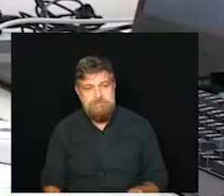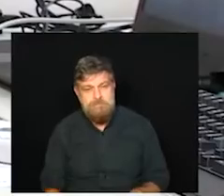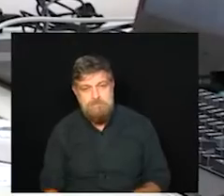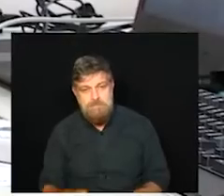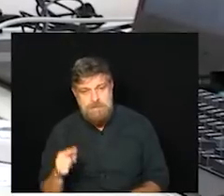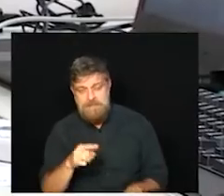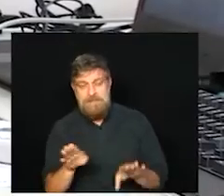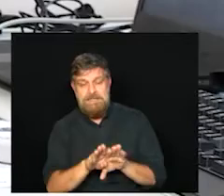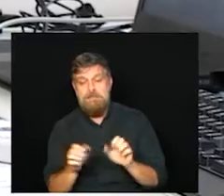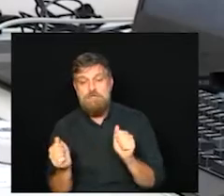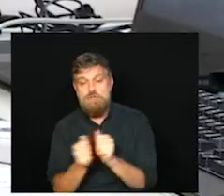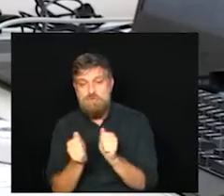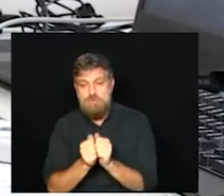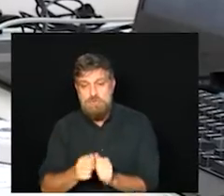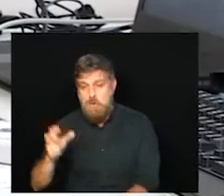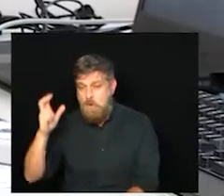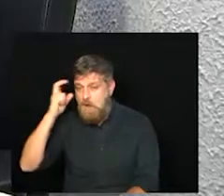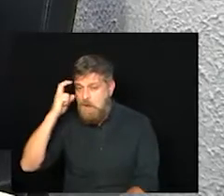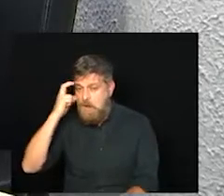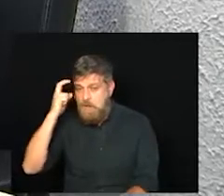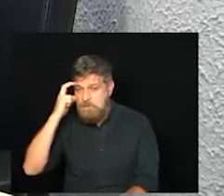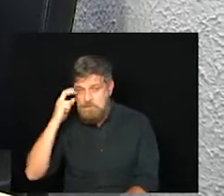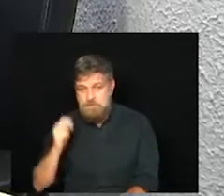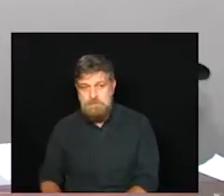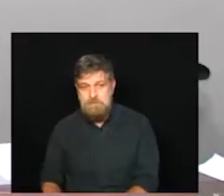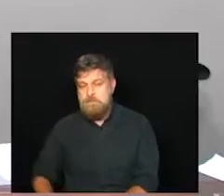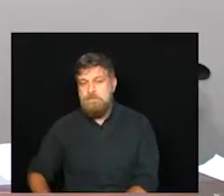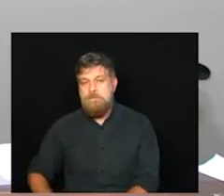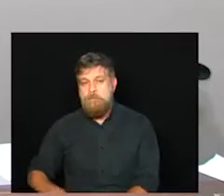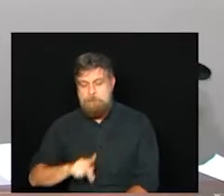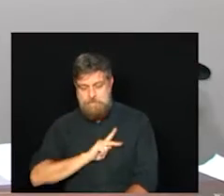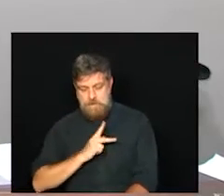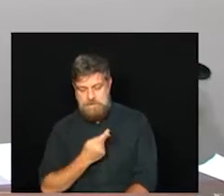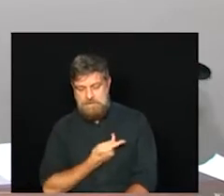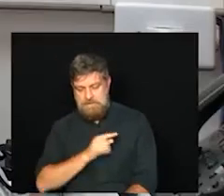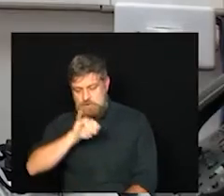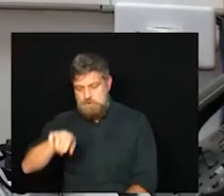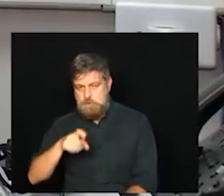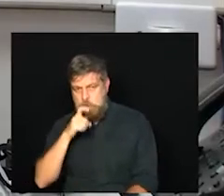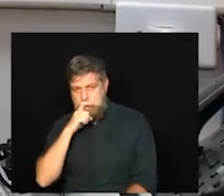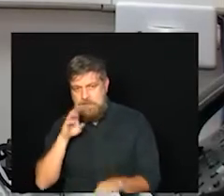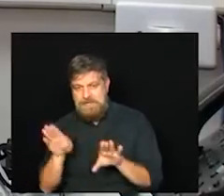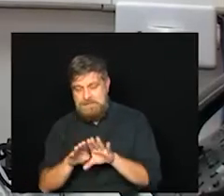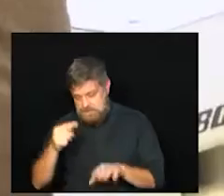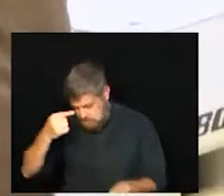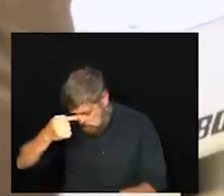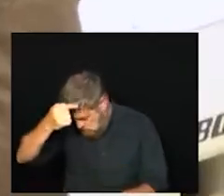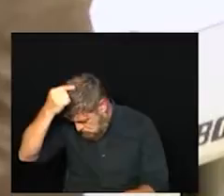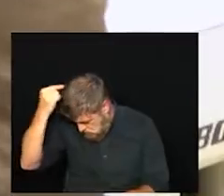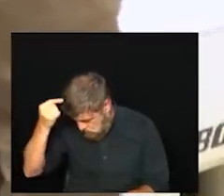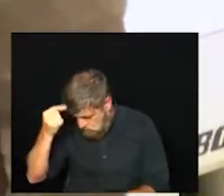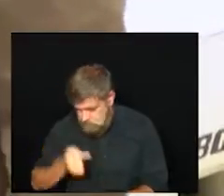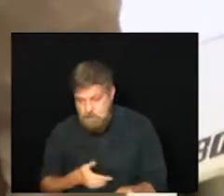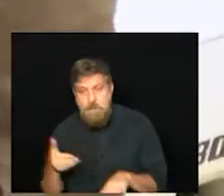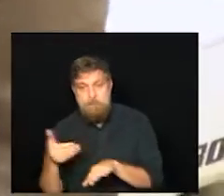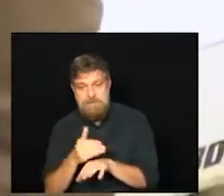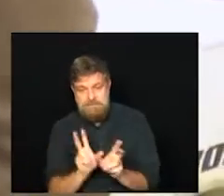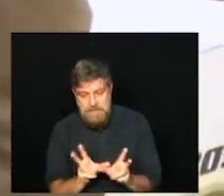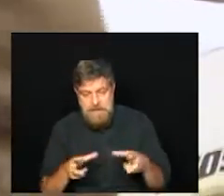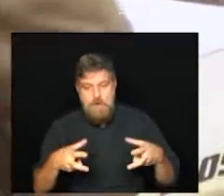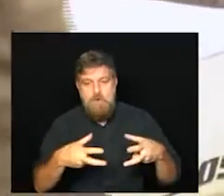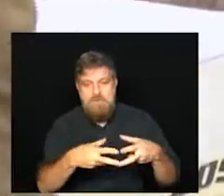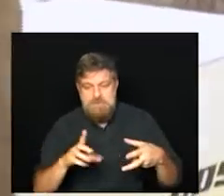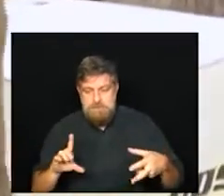Além dele, os vereadores Carlinhos Camelô, Paulo Haddad, Jorge Schneider e Paulo Gaspar vão fazer parte da